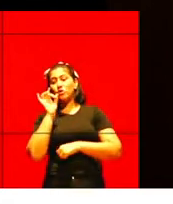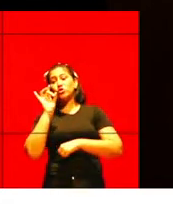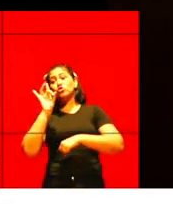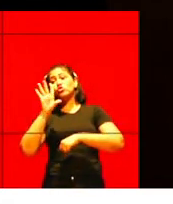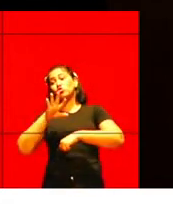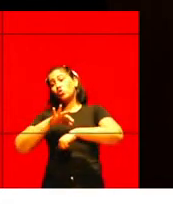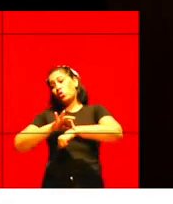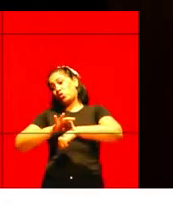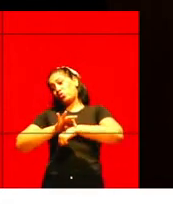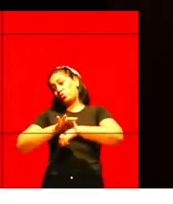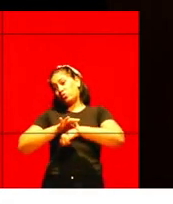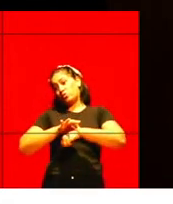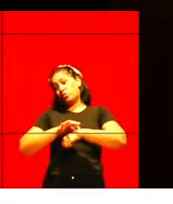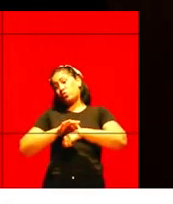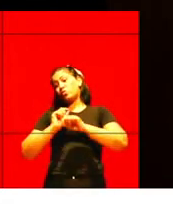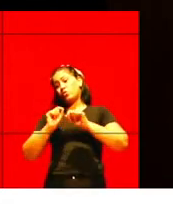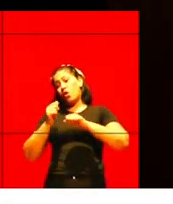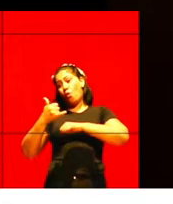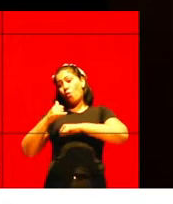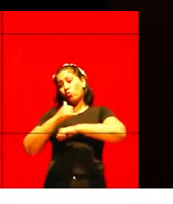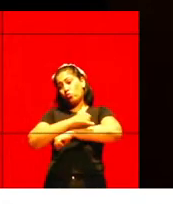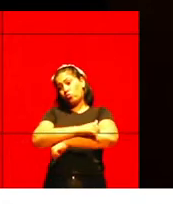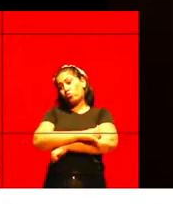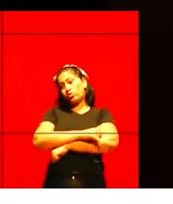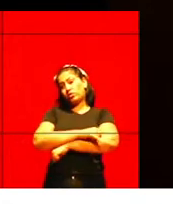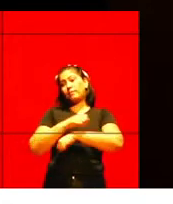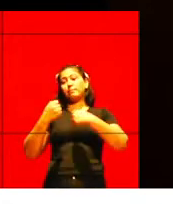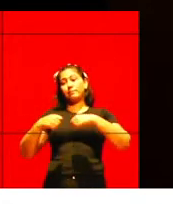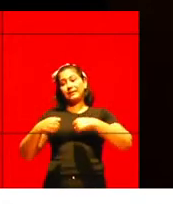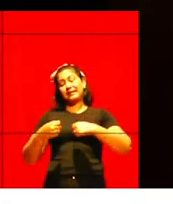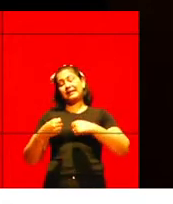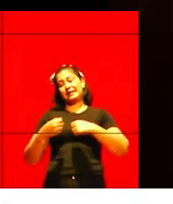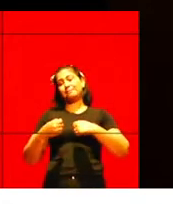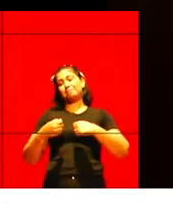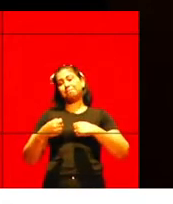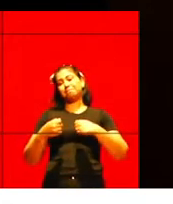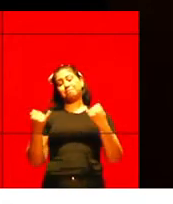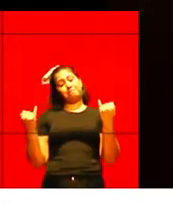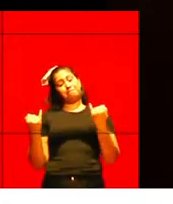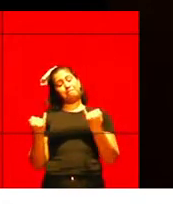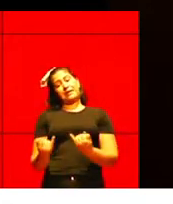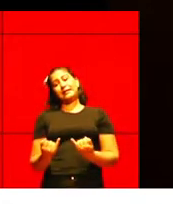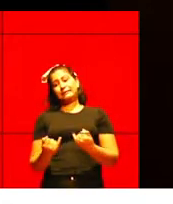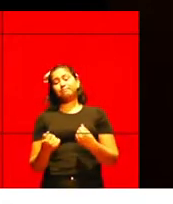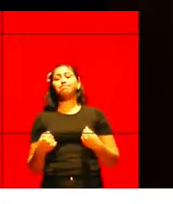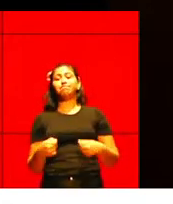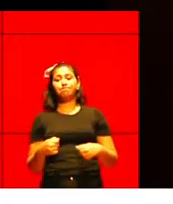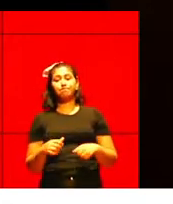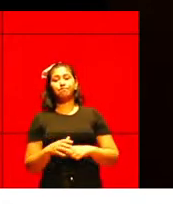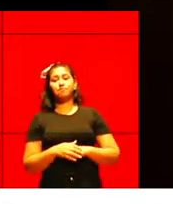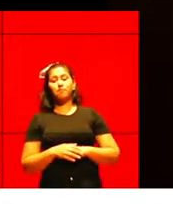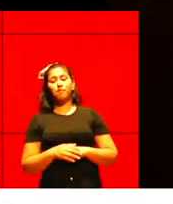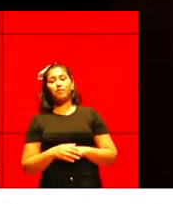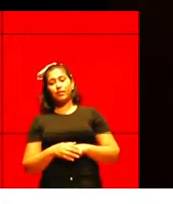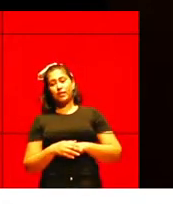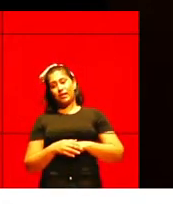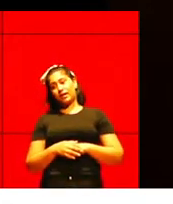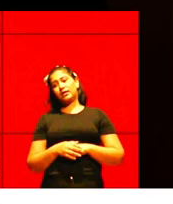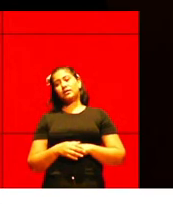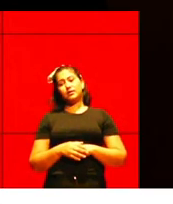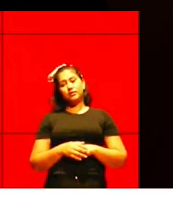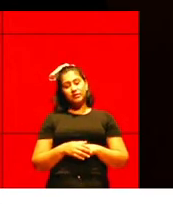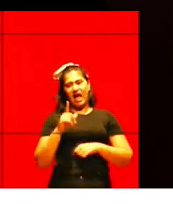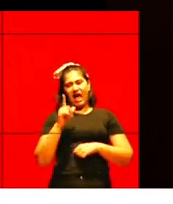quer perder água. Você quer perder o quê? O tecido adiposo, os lipídios, a gordura. E isso é um pouco mais complexo de